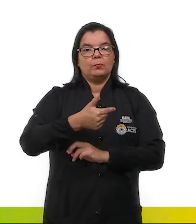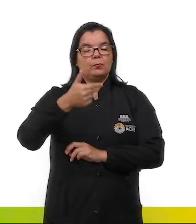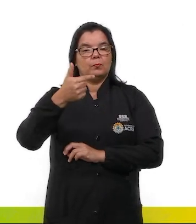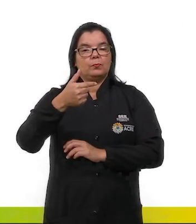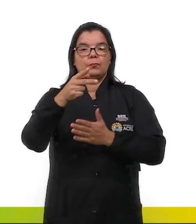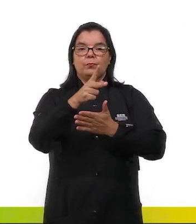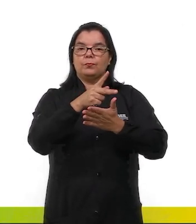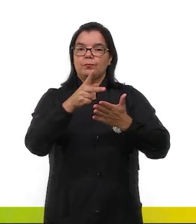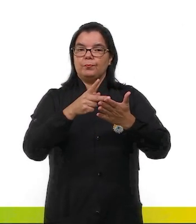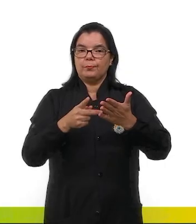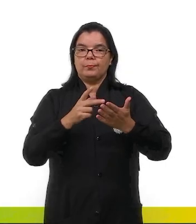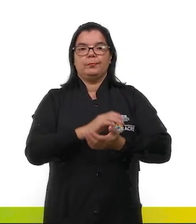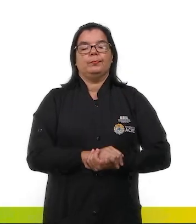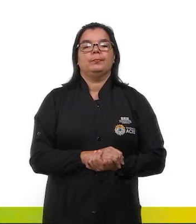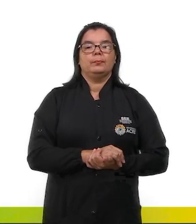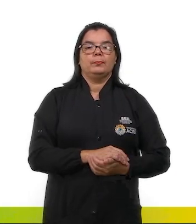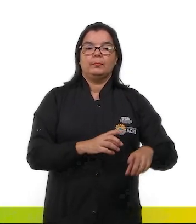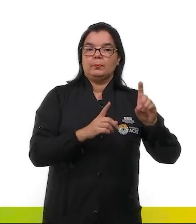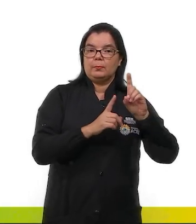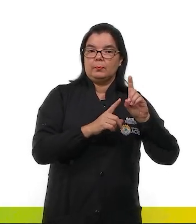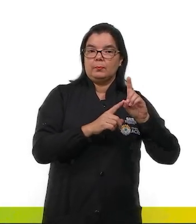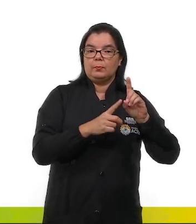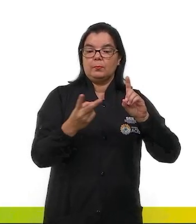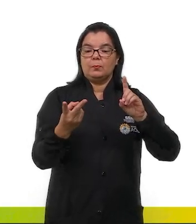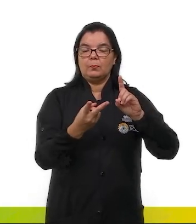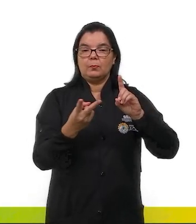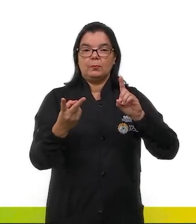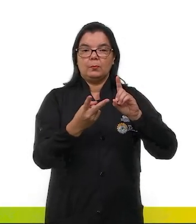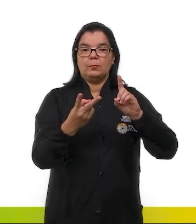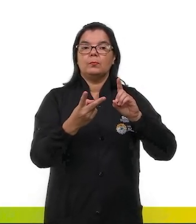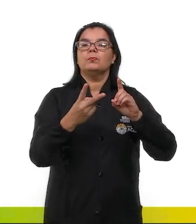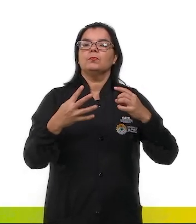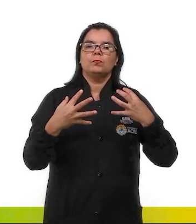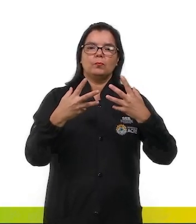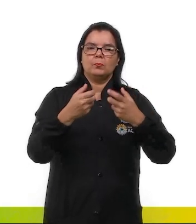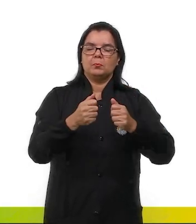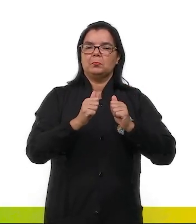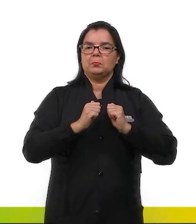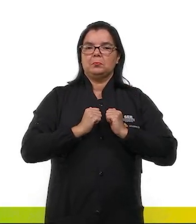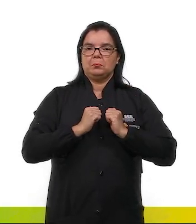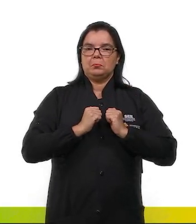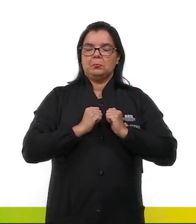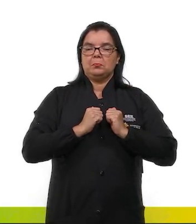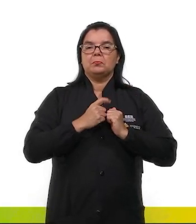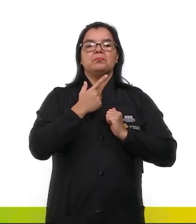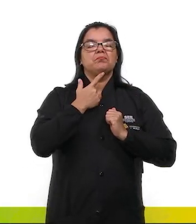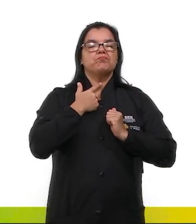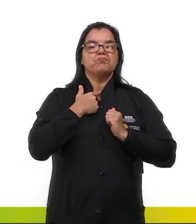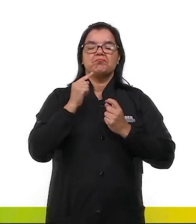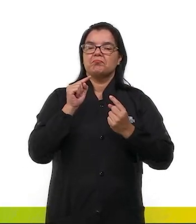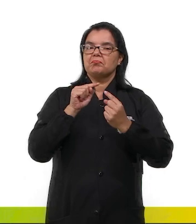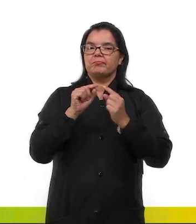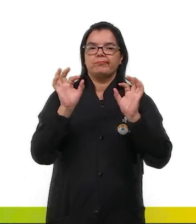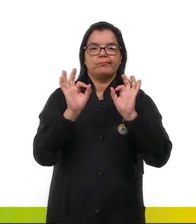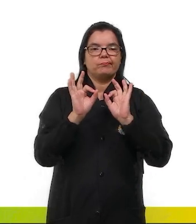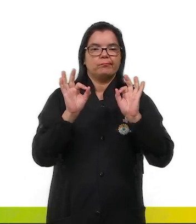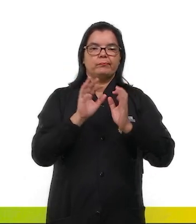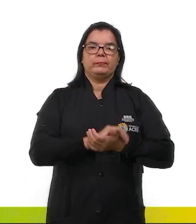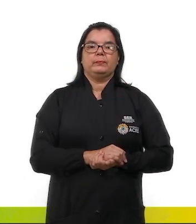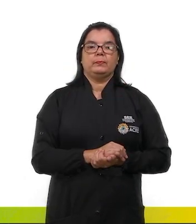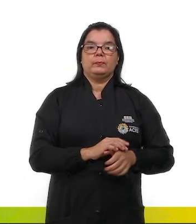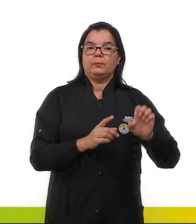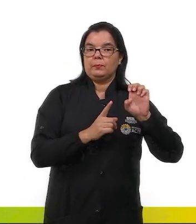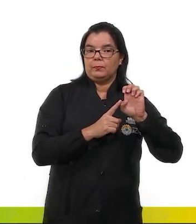opinião e o segundo é um poema. Letra D. Ambos são completamente neutros e sem